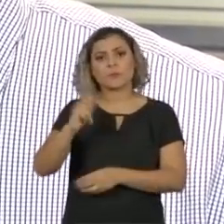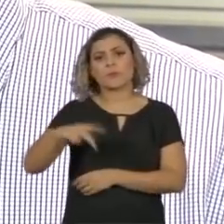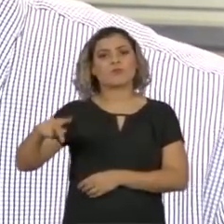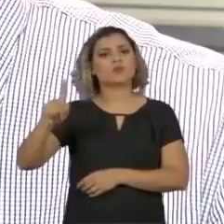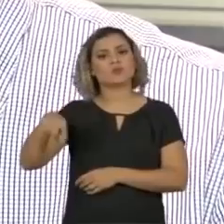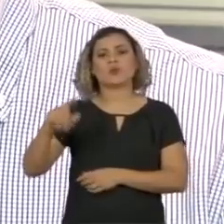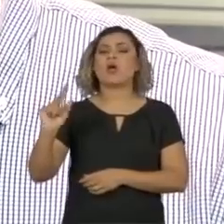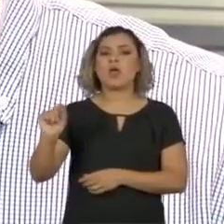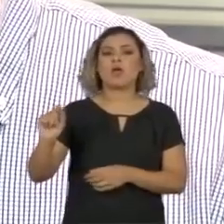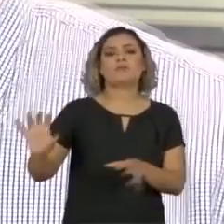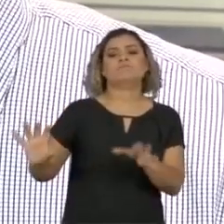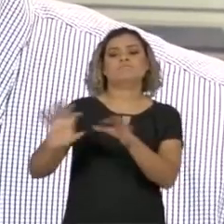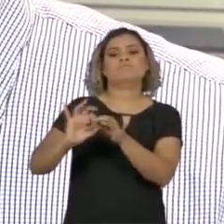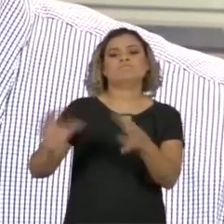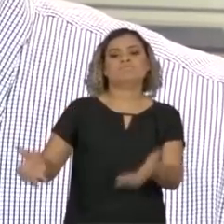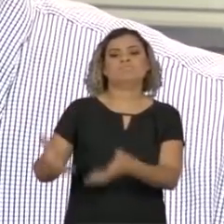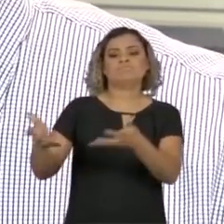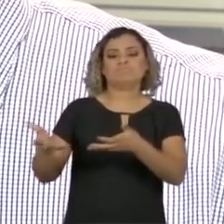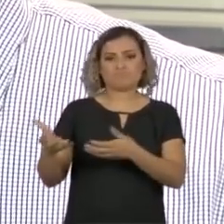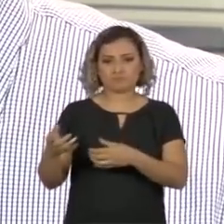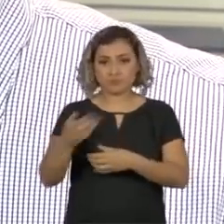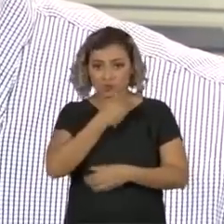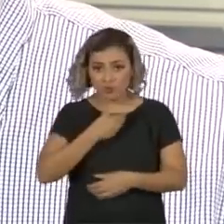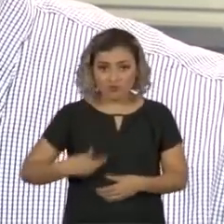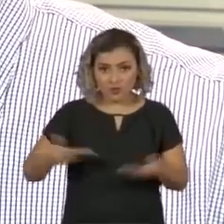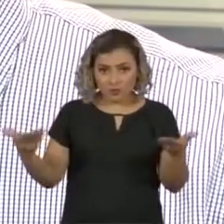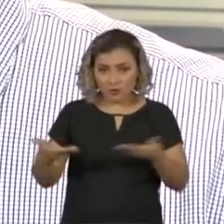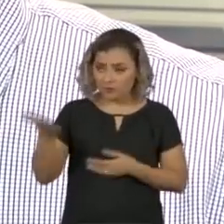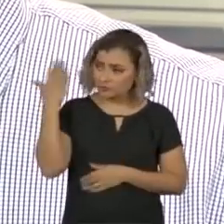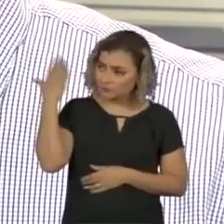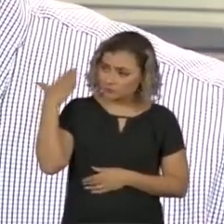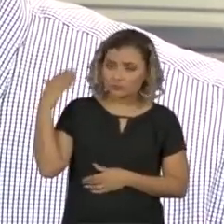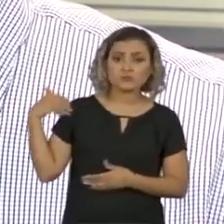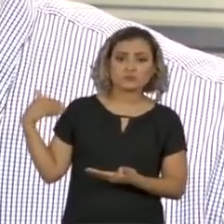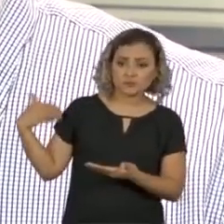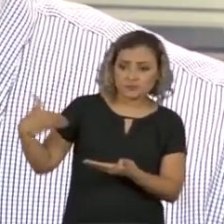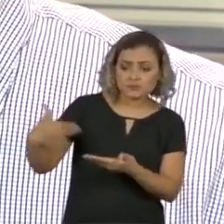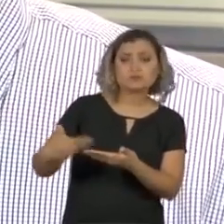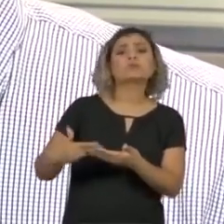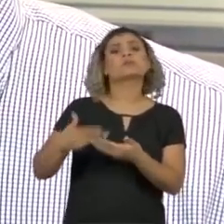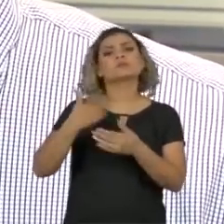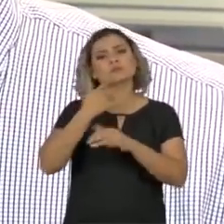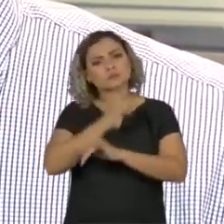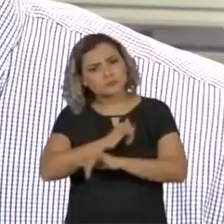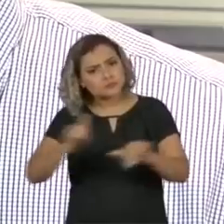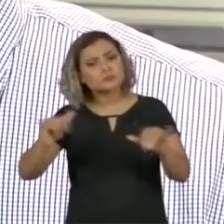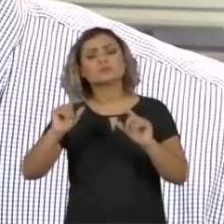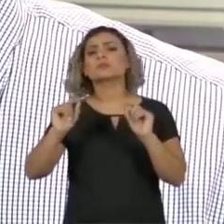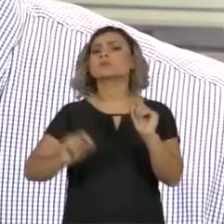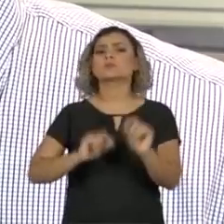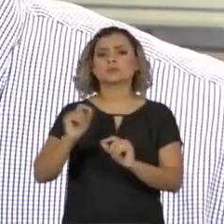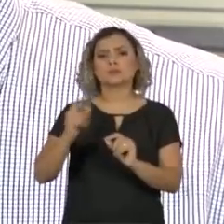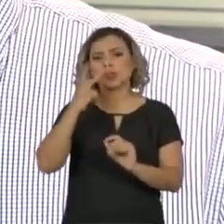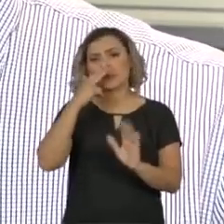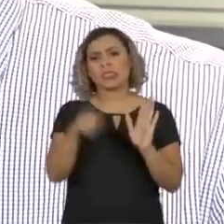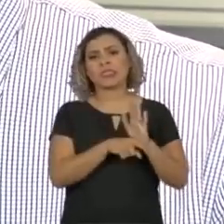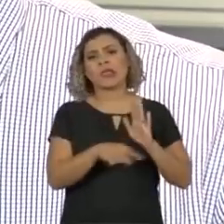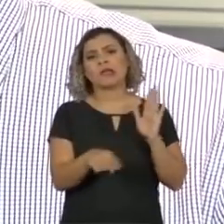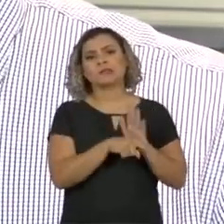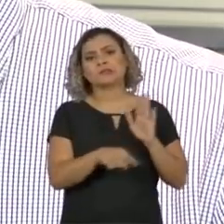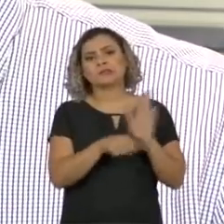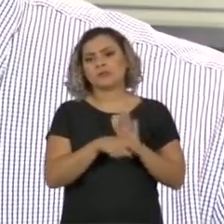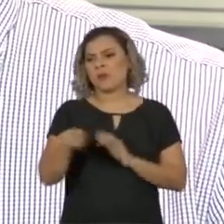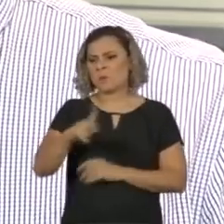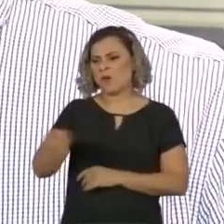como parte do problema. Este é um governo que, desde a largada, tem insistido num discurso e uma narrativa muito negativa perante